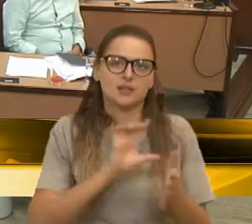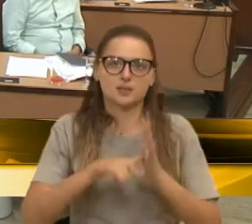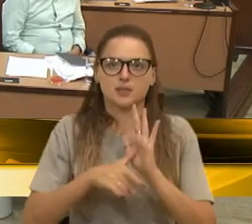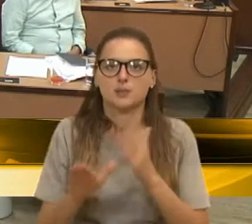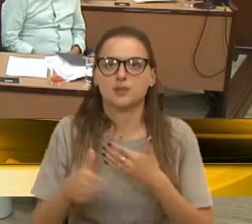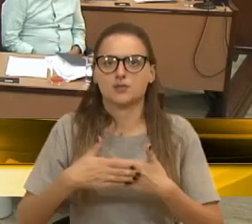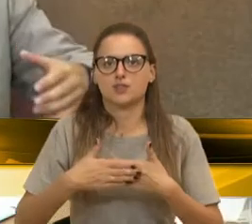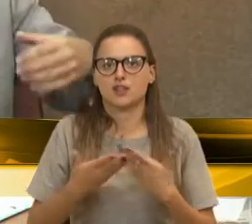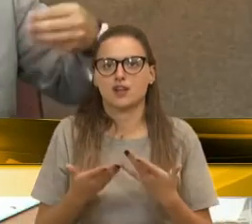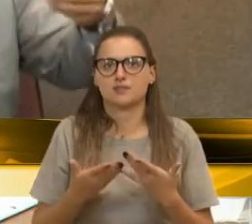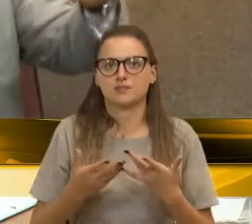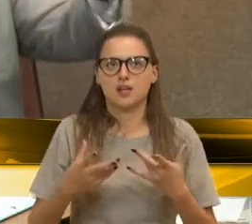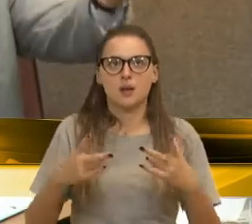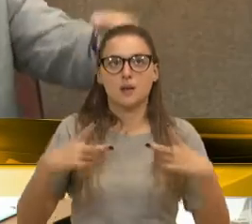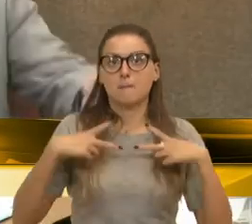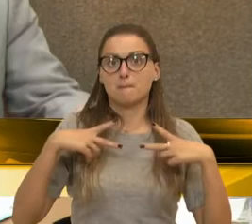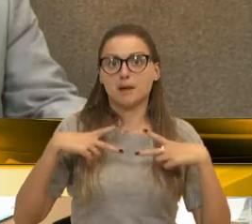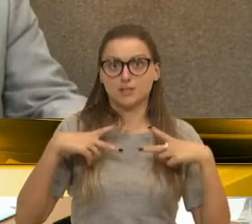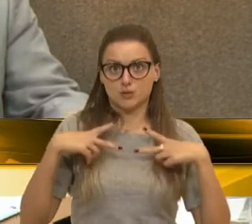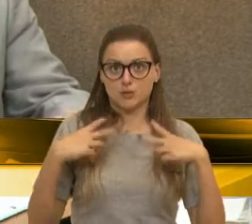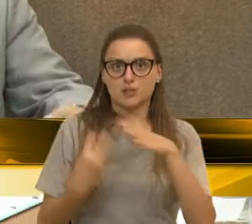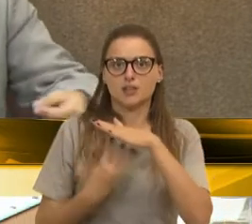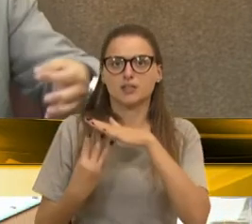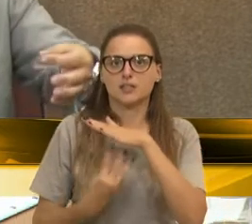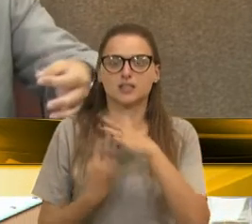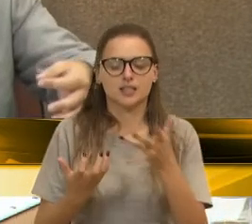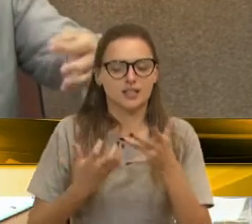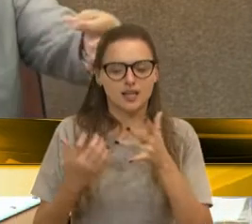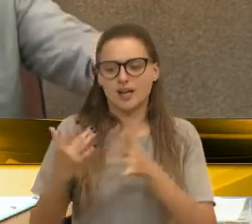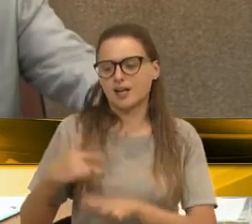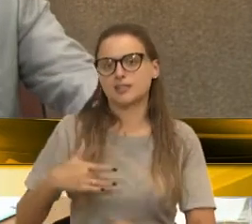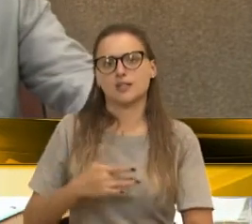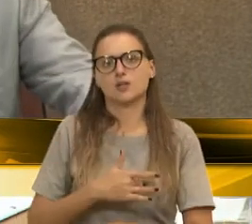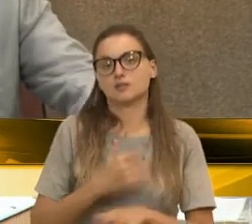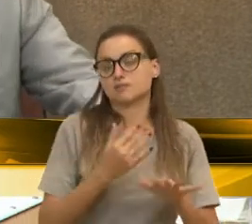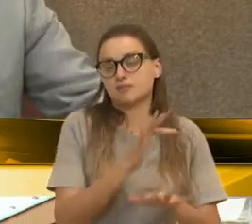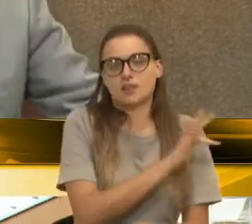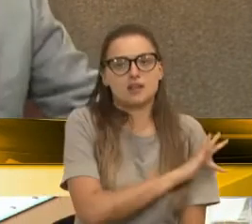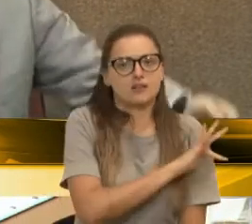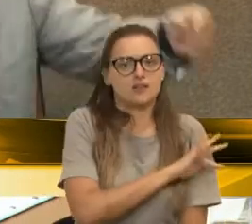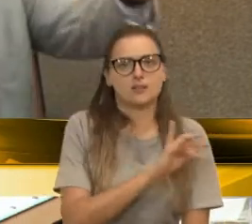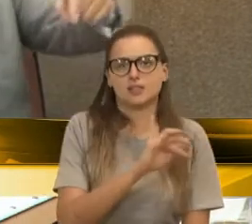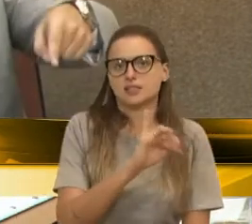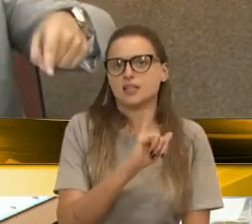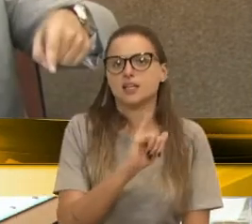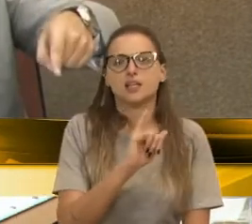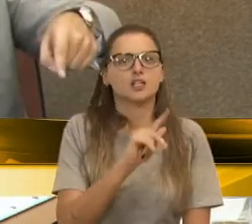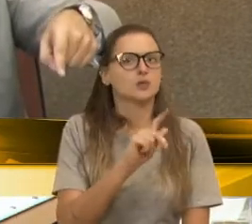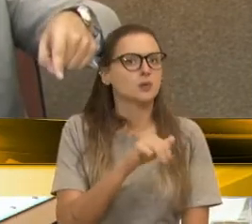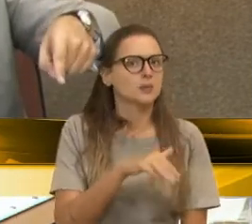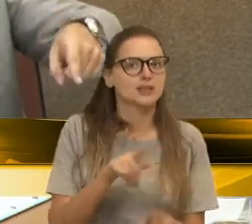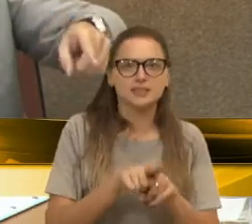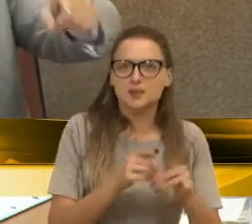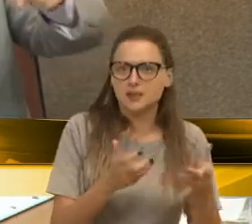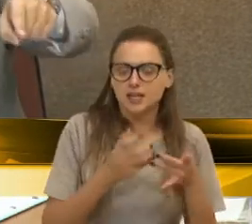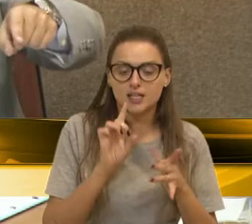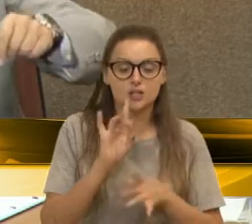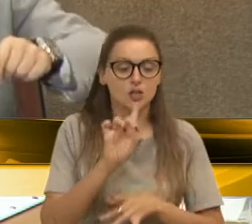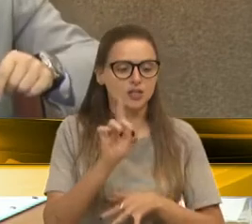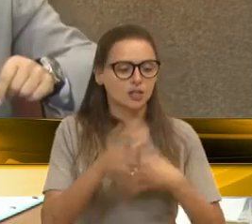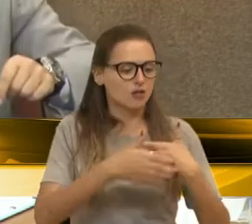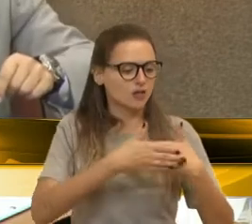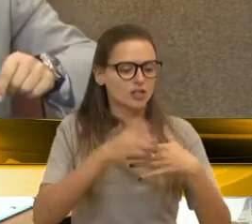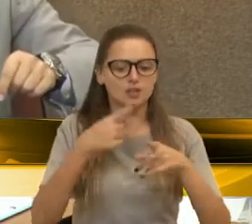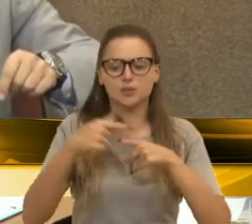a privatização da saúde é algo extremamente evidente nesse governo. E a farmácia do IPAM é só mais um dos pontos. que só não foi privatizada já ou fechada porque a Câmara